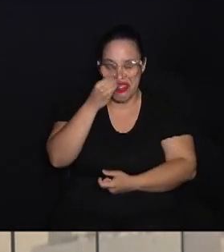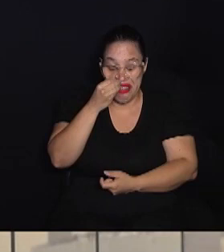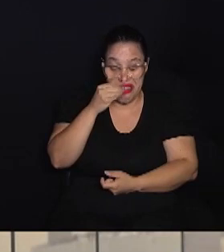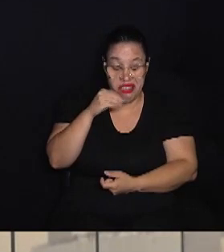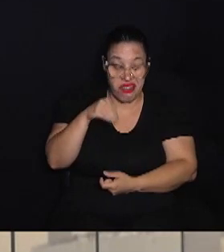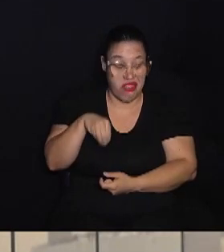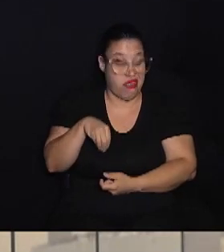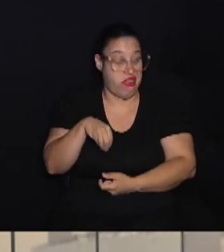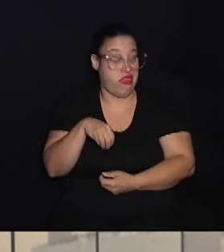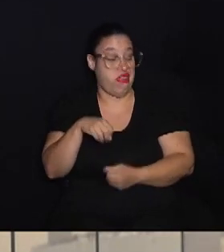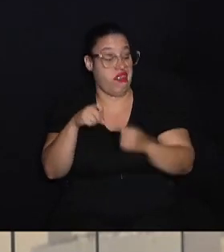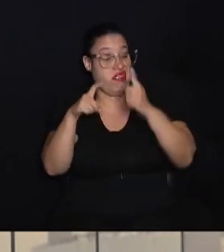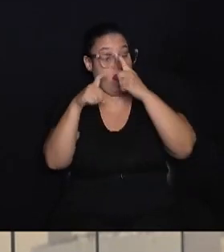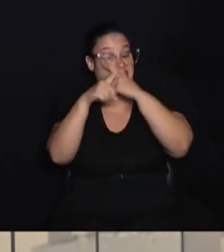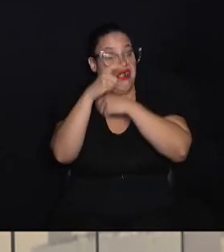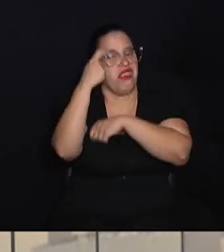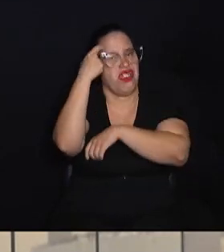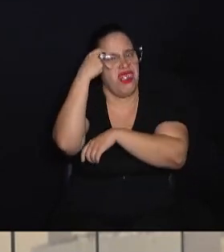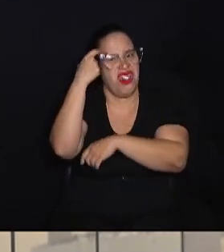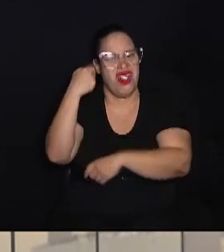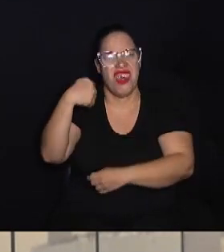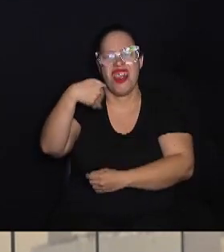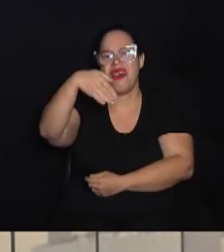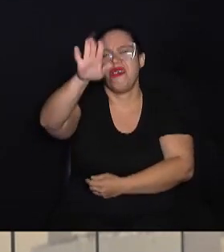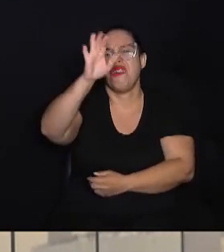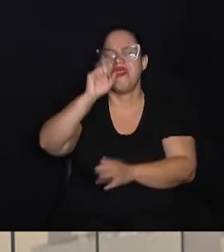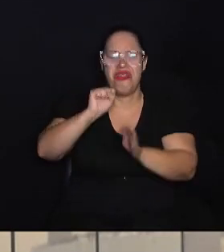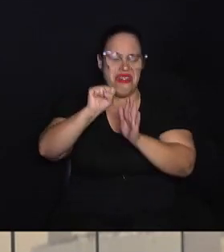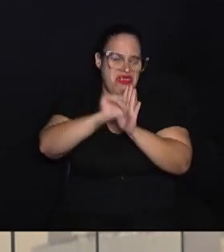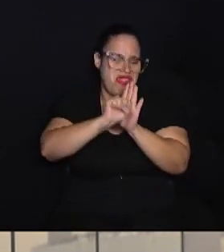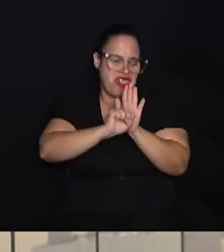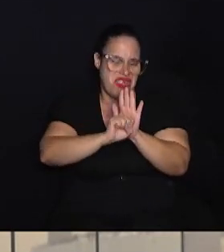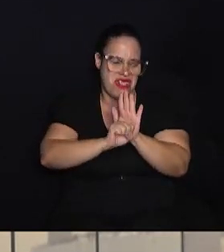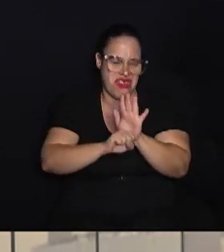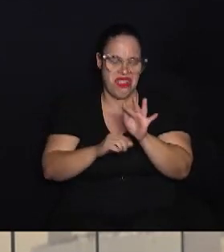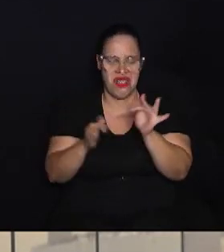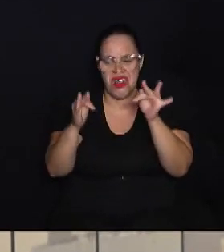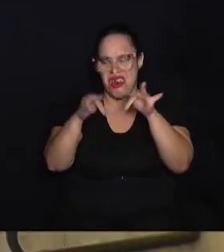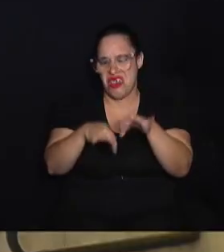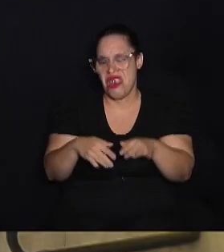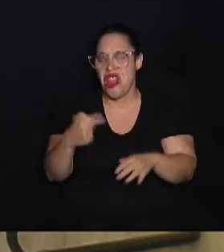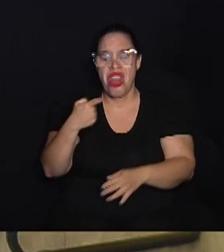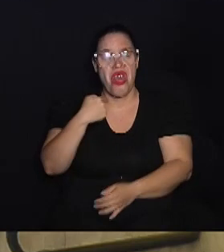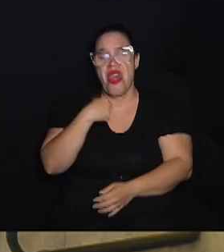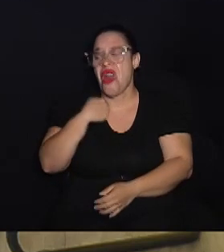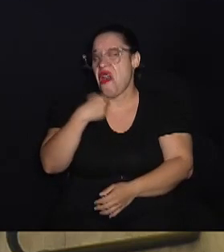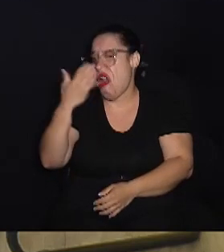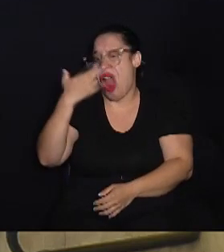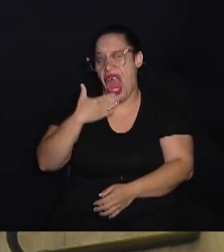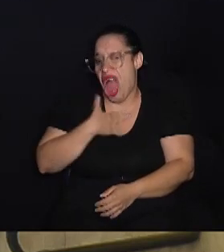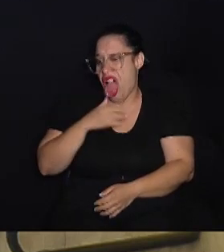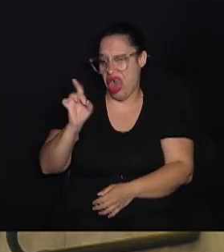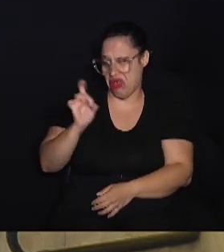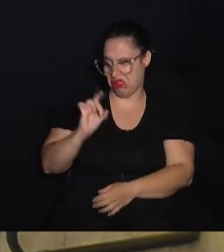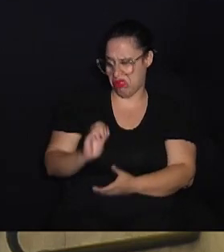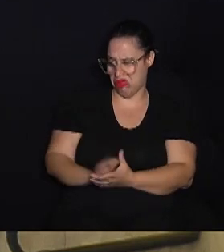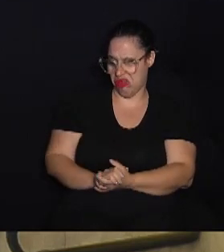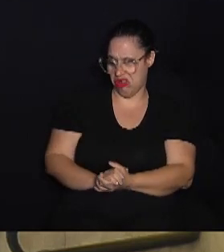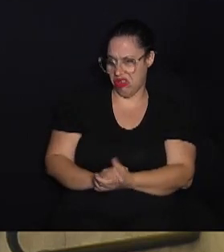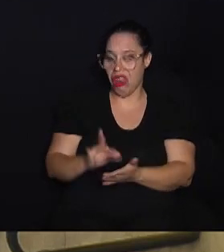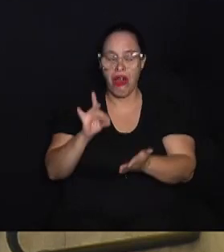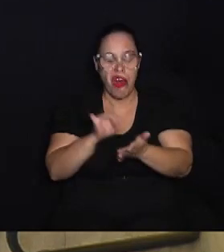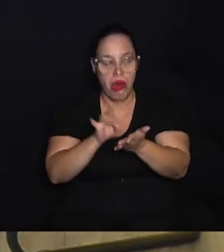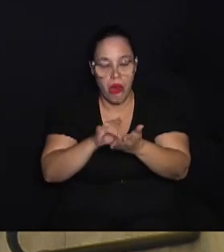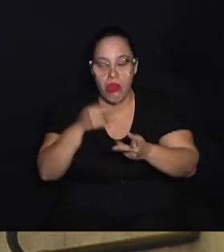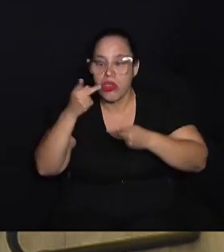própria dificuldade, e pensam assim, isso é lá para o final do século, isso aqui não faz não parte. É comigo, não é comigo. E, na verdade, o que a gente